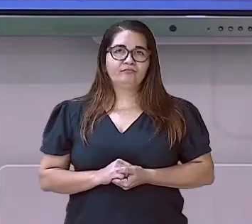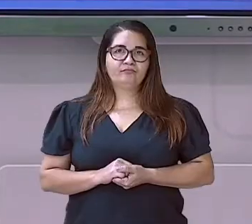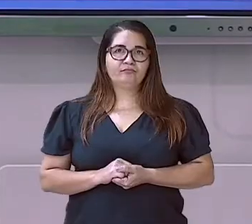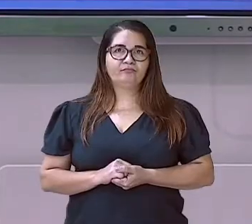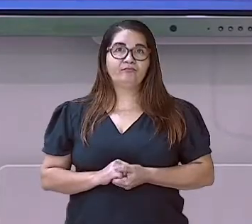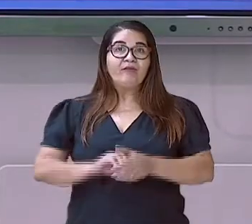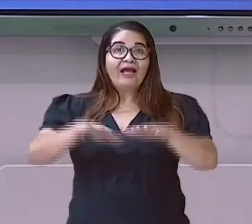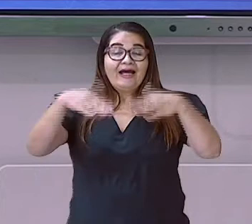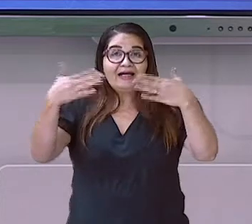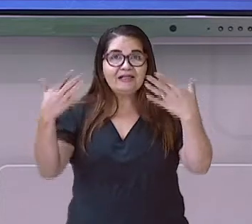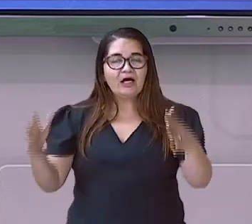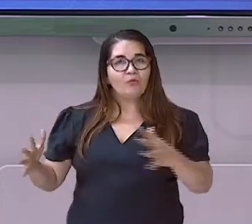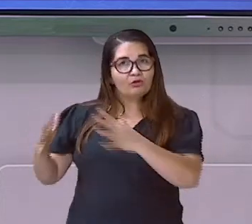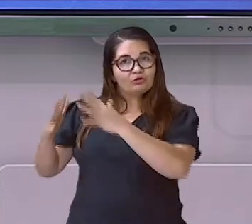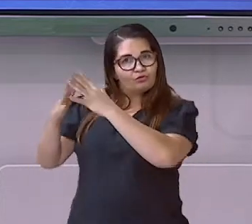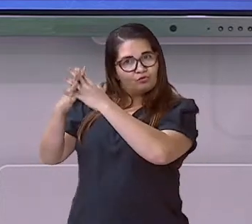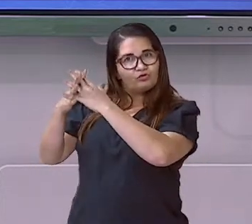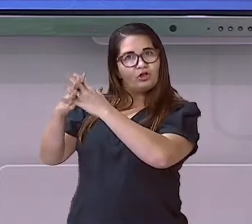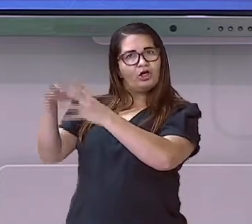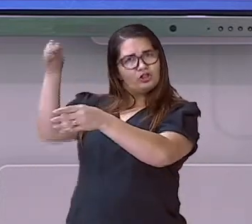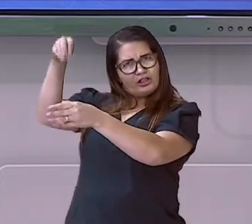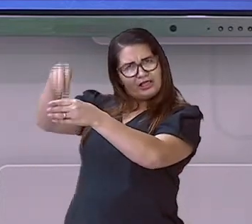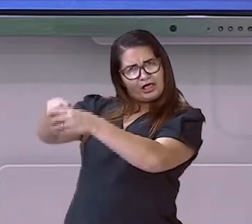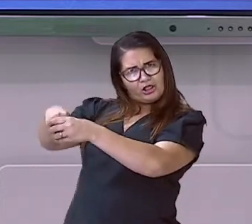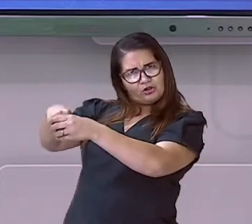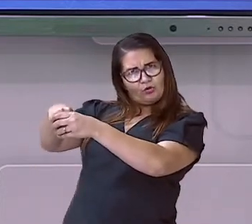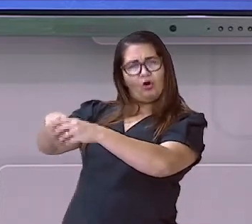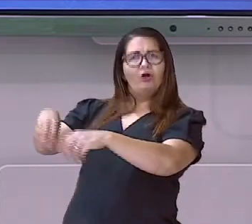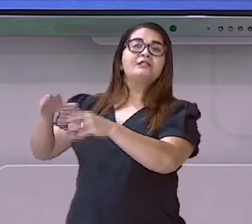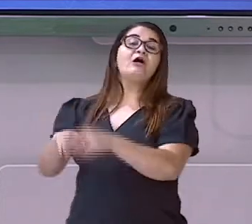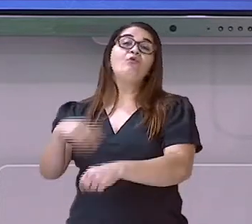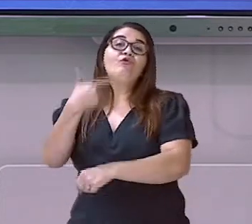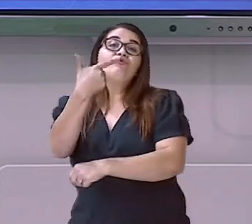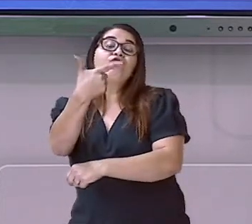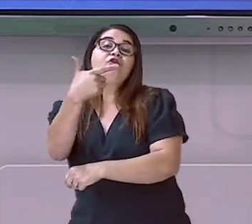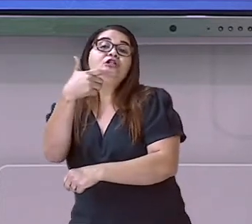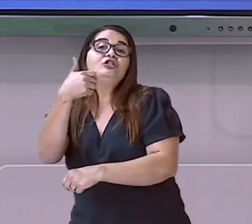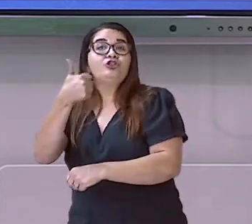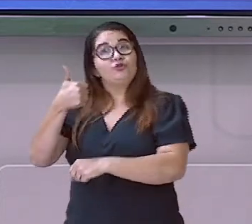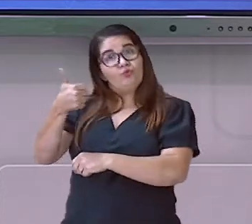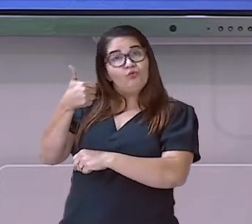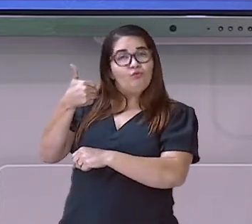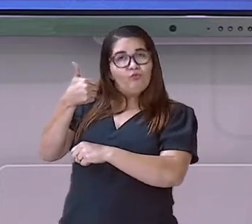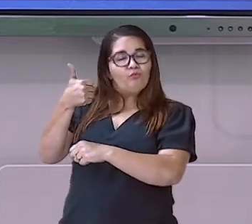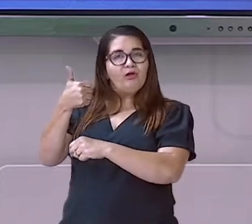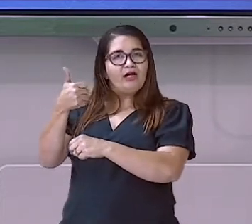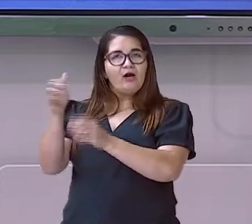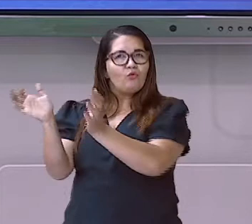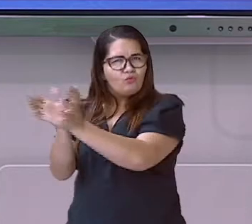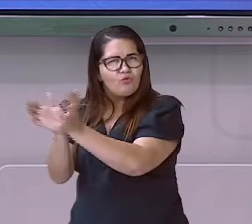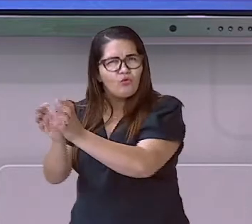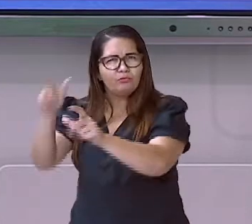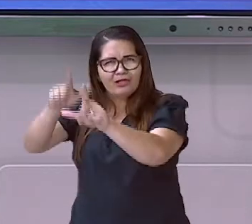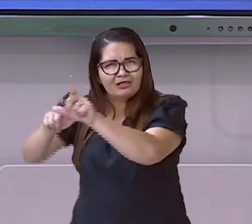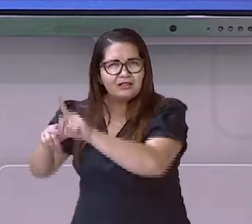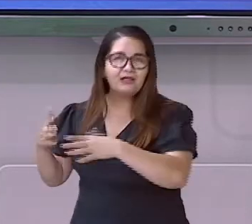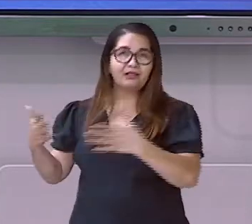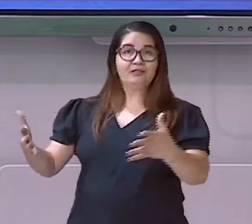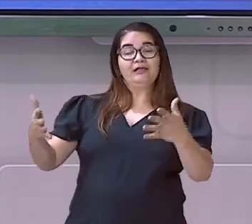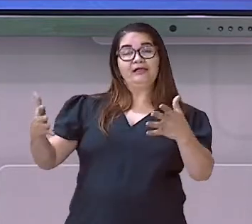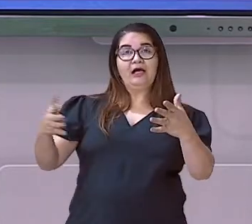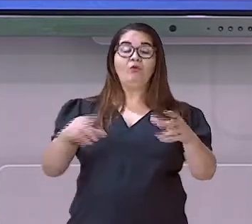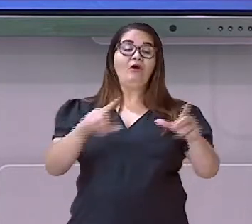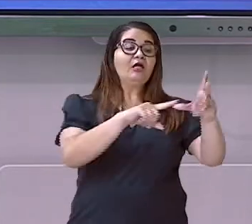número. As consoantes são 21, então fica mais fácil de memorização a vogal. Todas que não